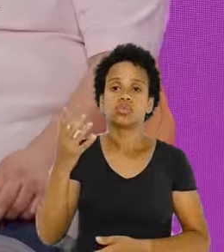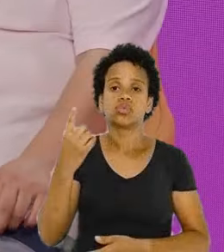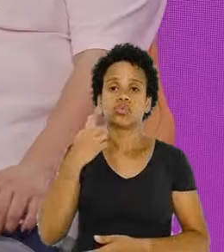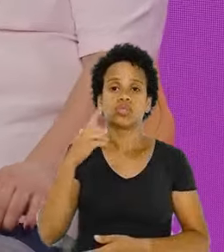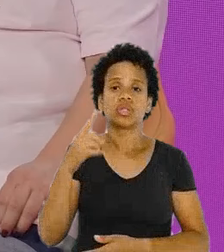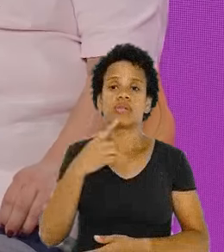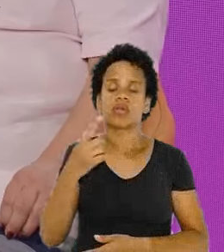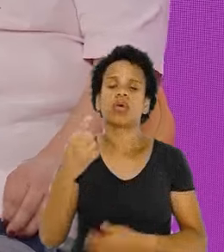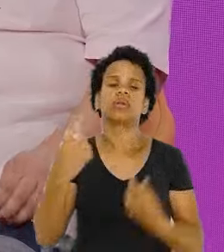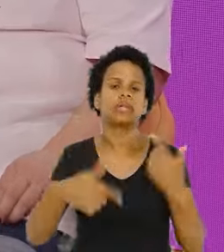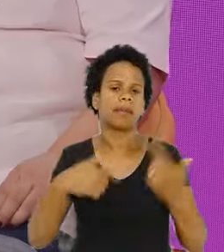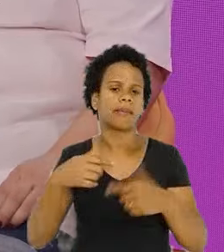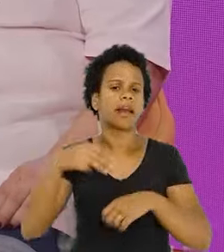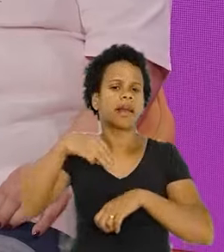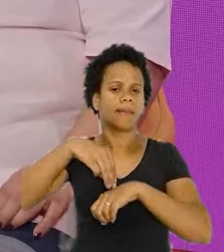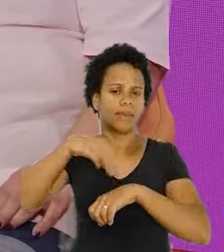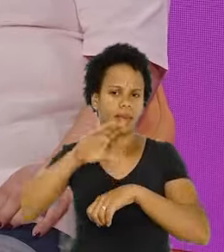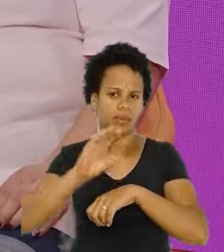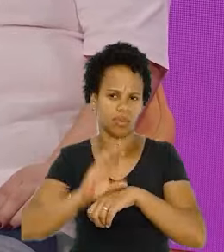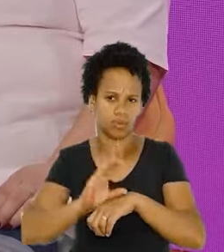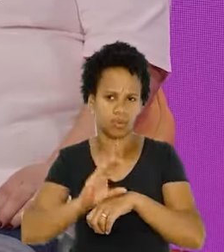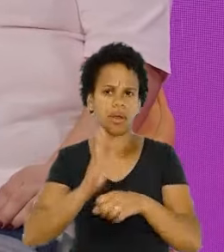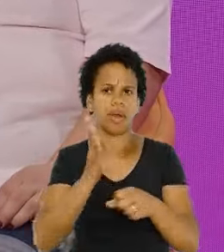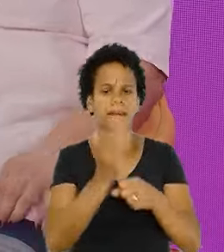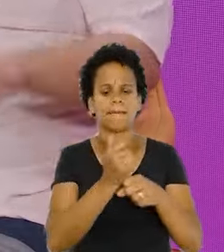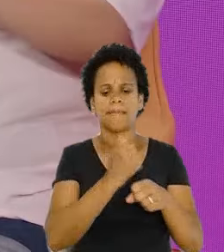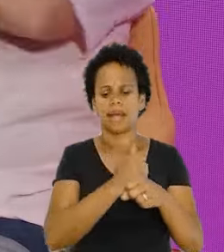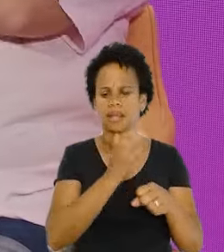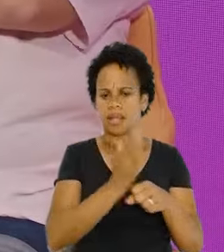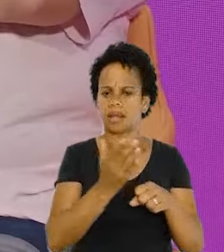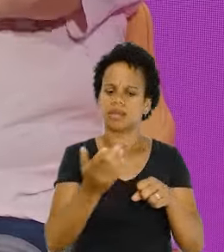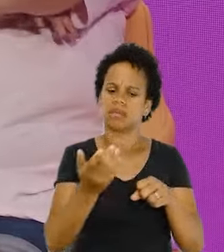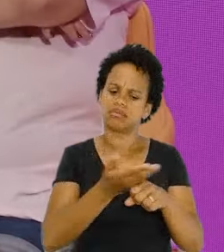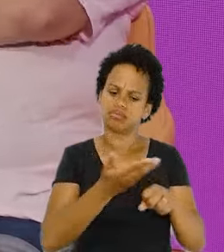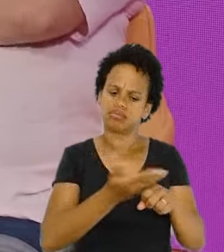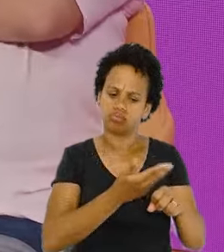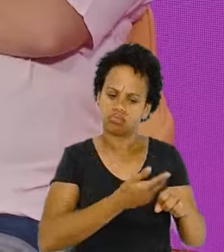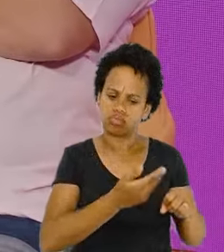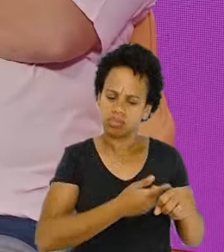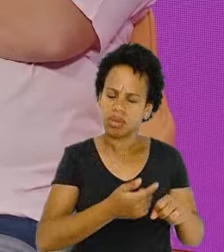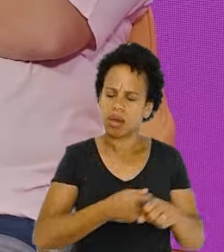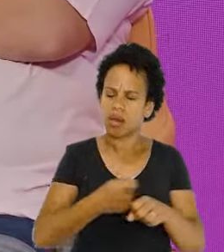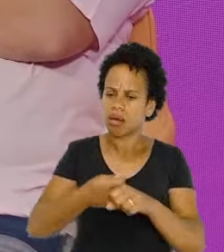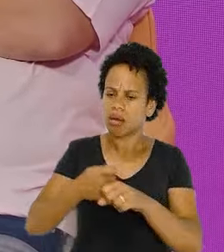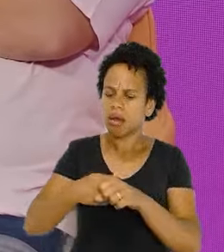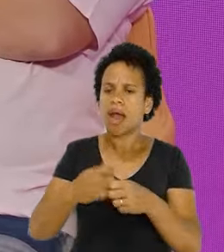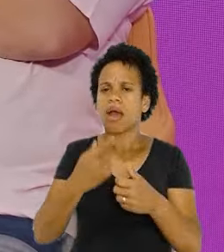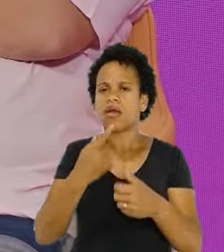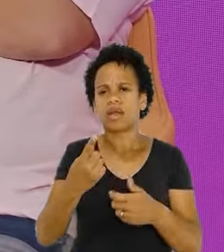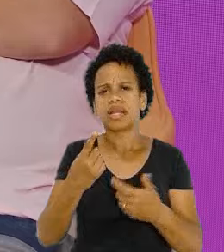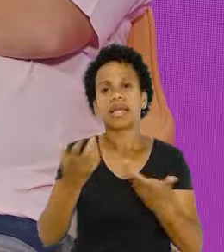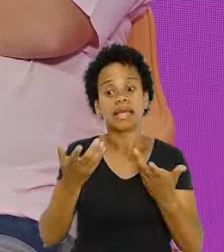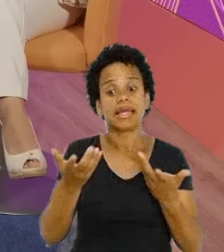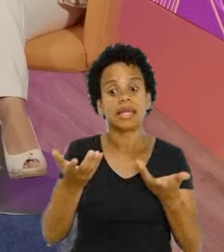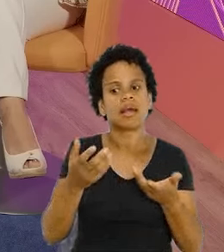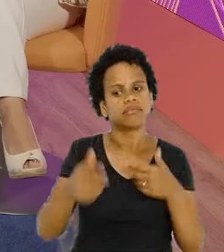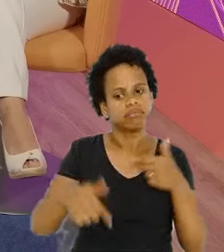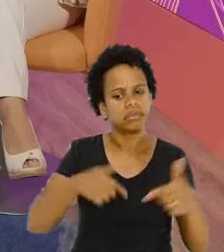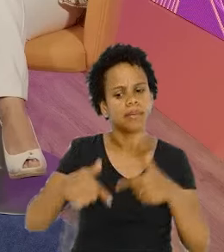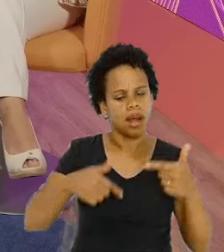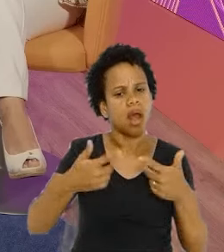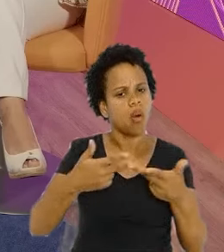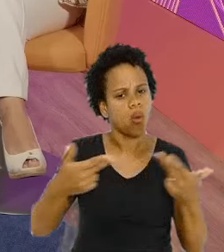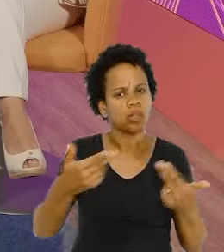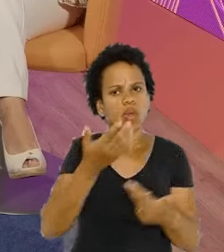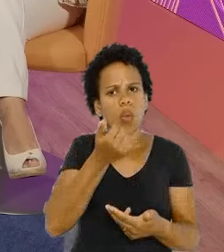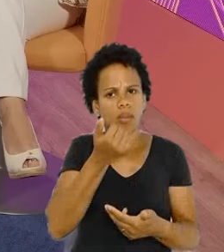trabalhar no McDonald's e descascar batata aí nós percebemos que ela queria trabalhar com algo com comida gastronomia